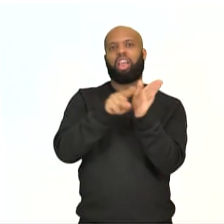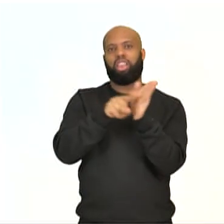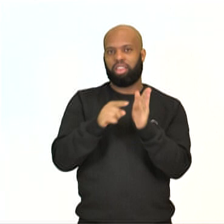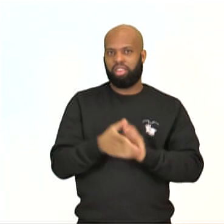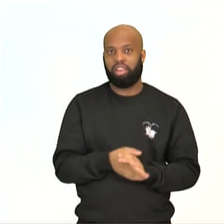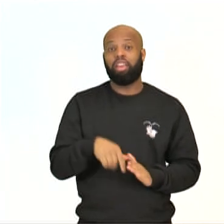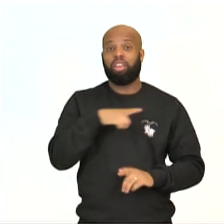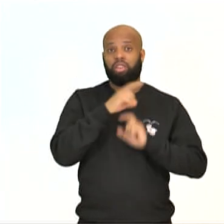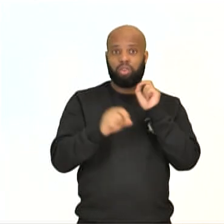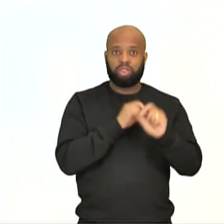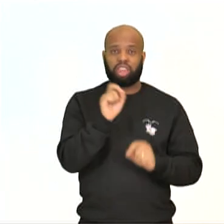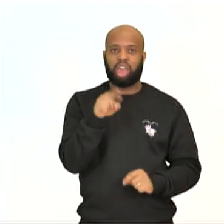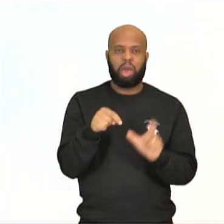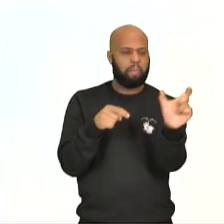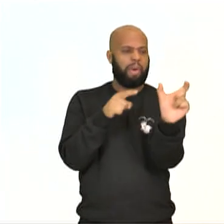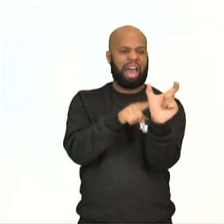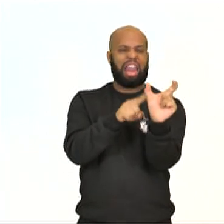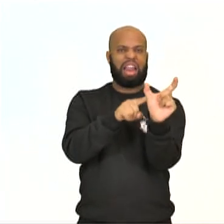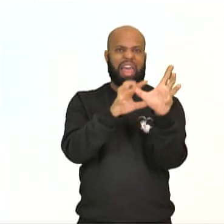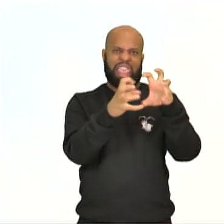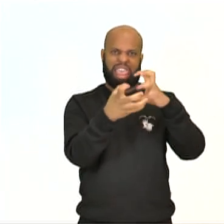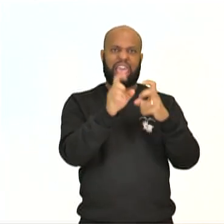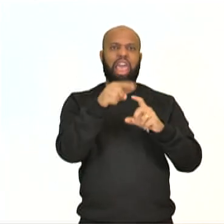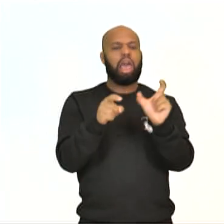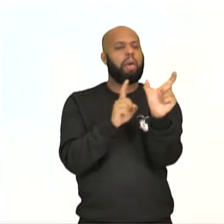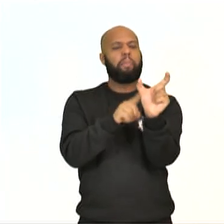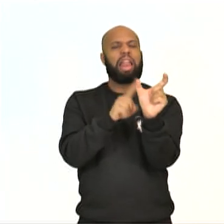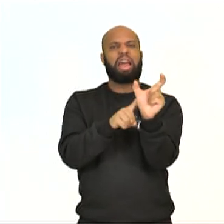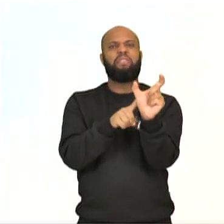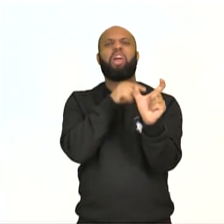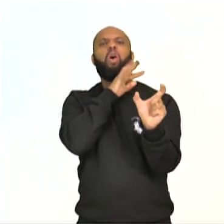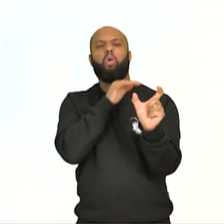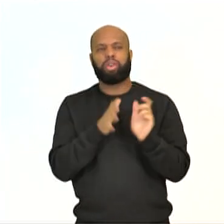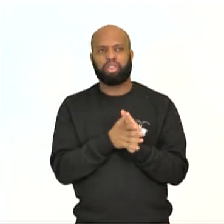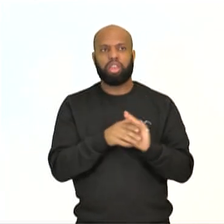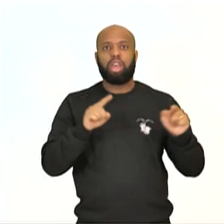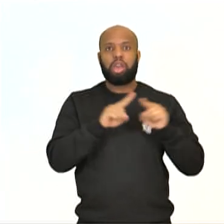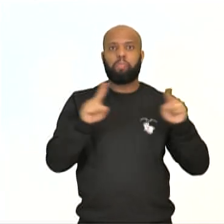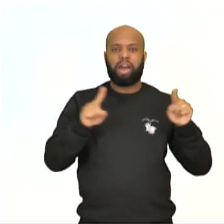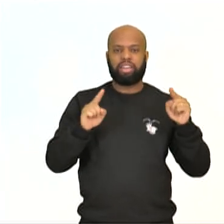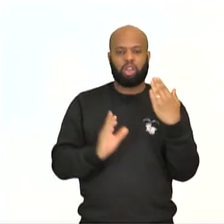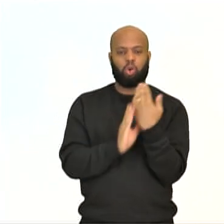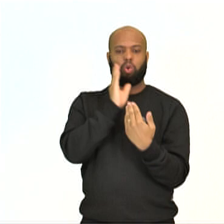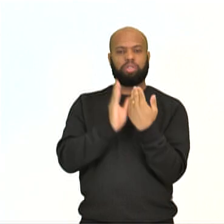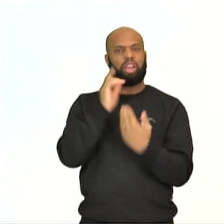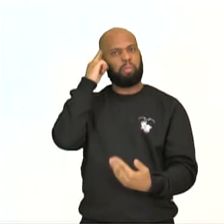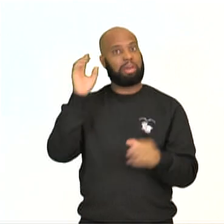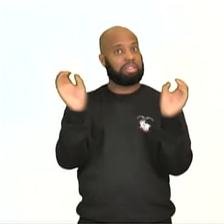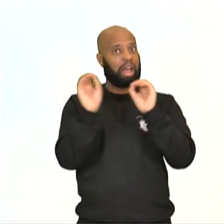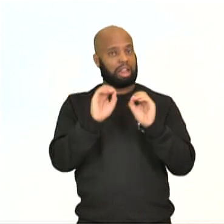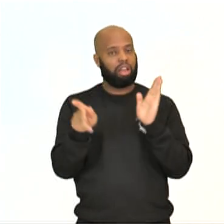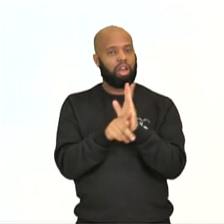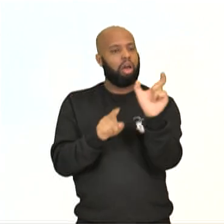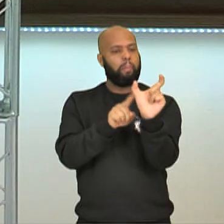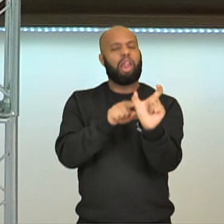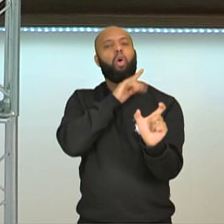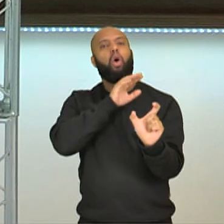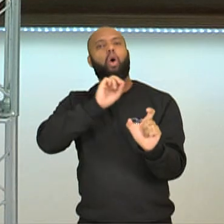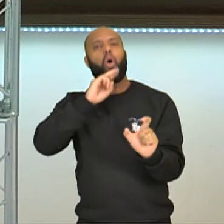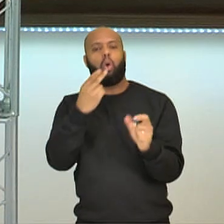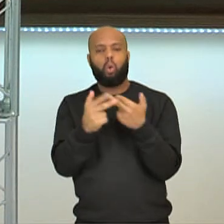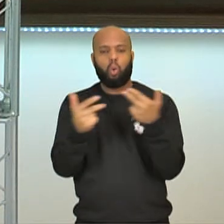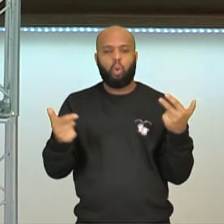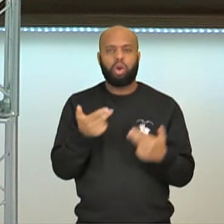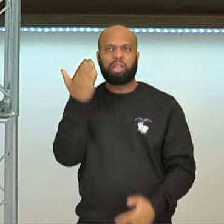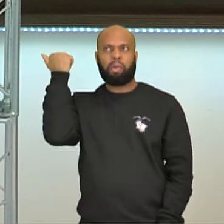temos palavras amarrotadas. Aqui o Eu Lírico nos aconselha a não ficarmos pensando muito em palavras ruins ou coisas ruins que já